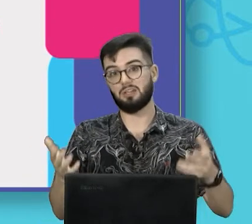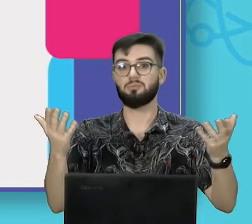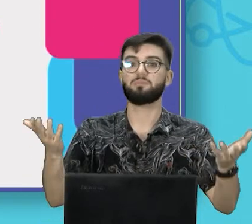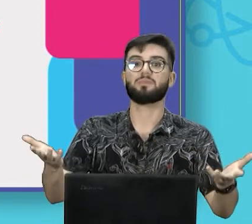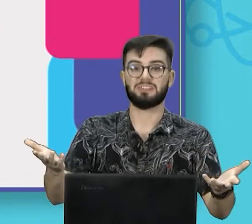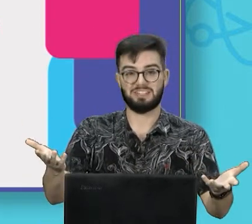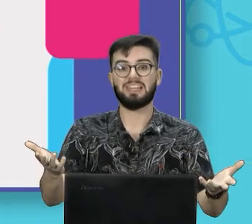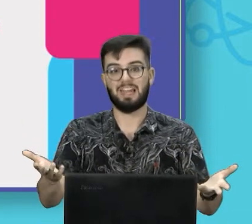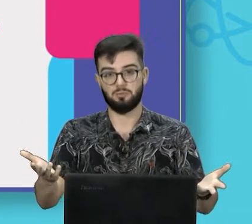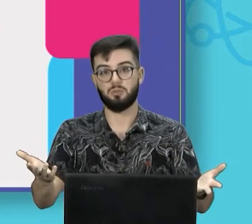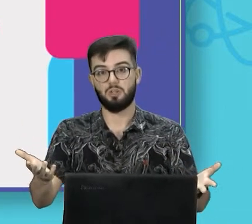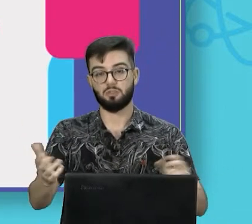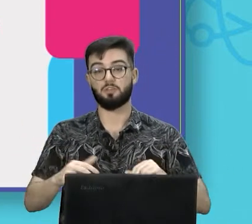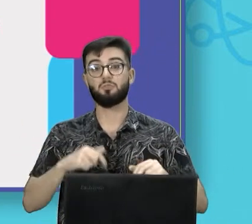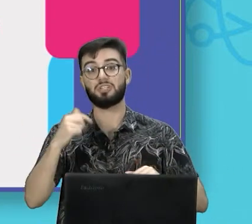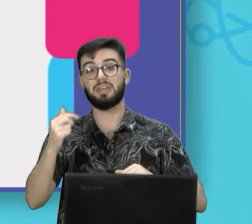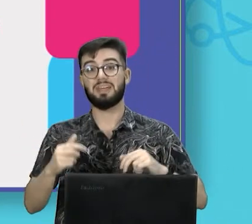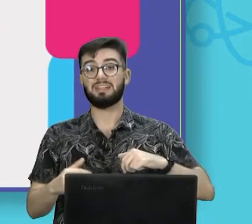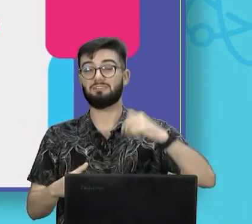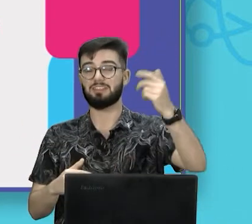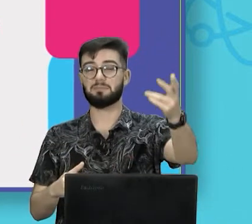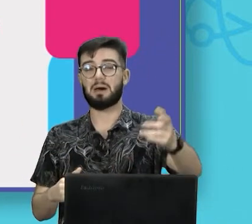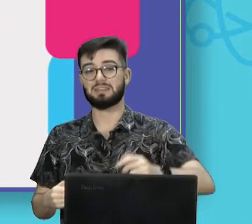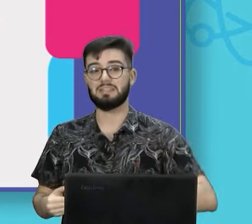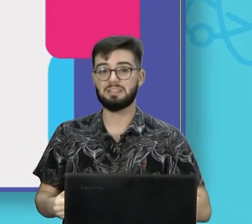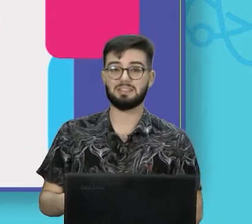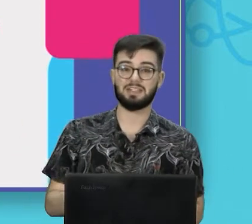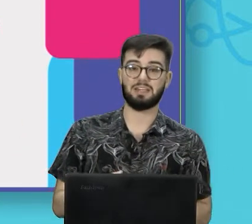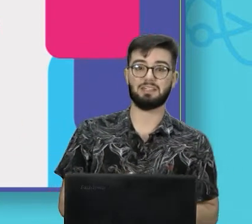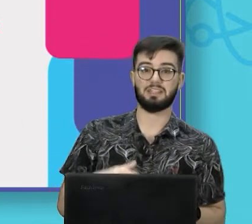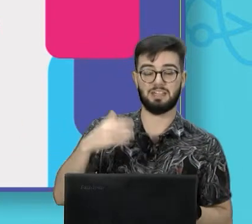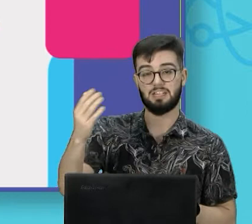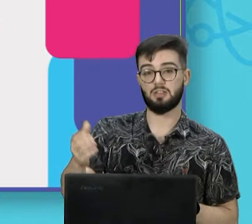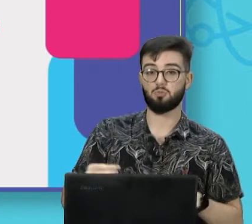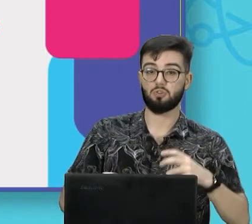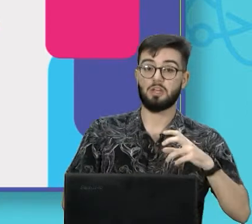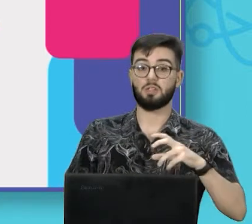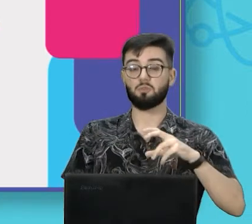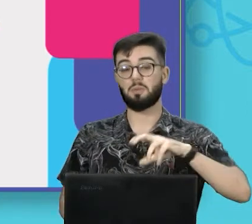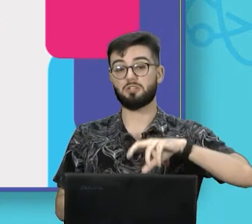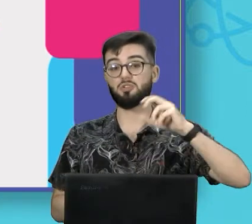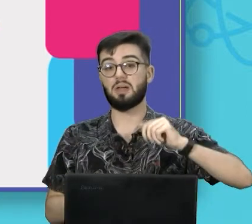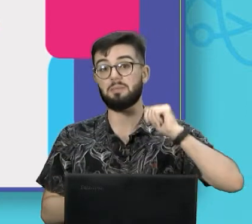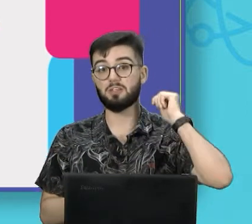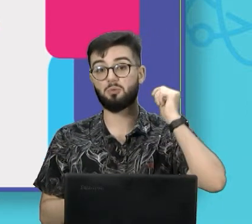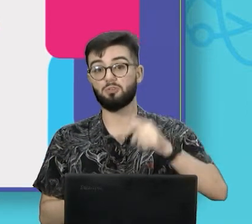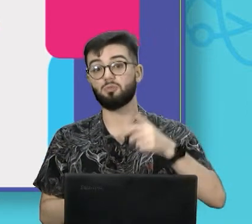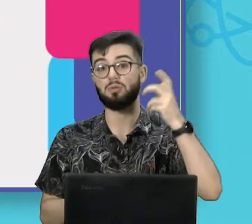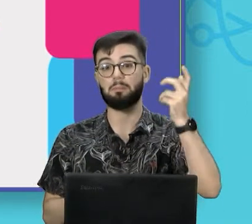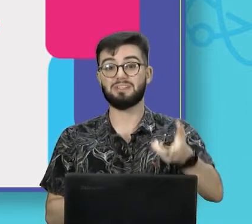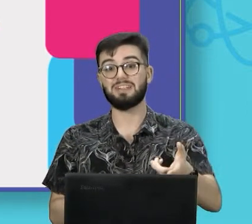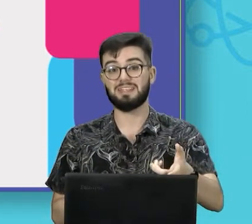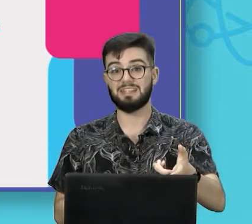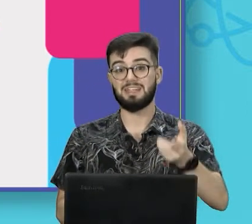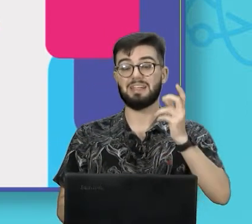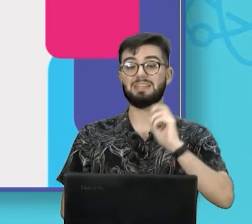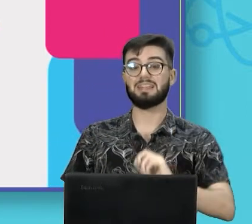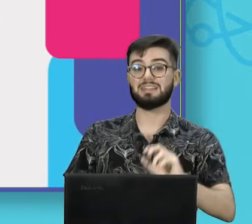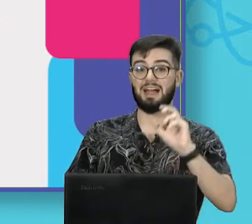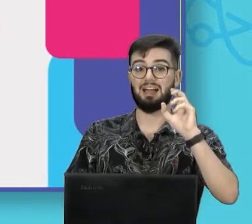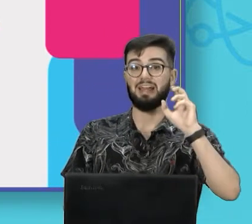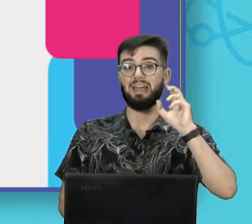Apesar de o estado ser Laico nós vamos ter diversas batidas em terreiros e tudo mais justamente com o intuito de